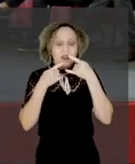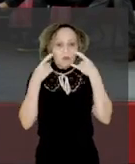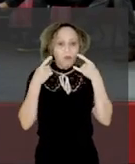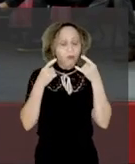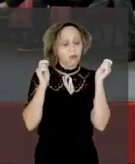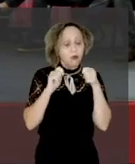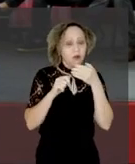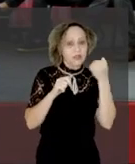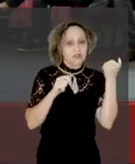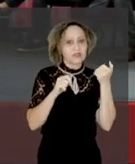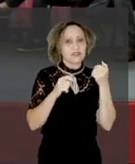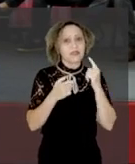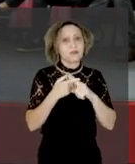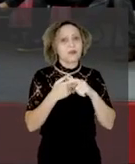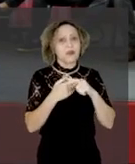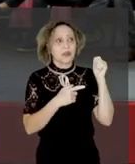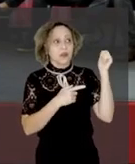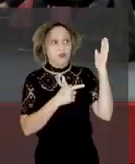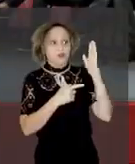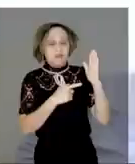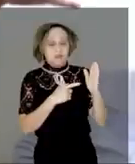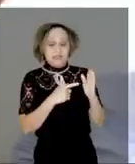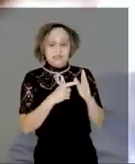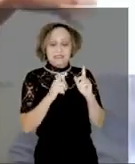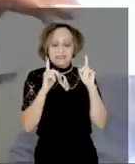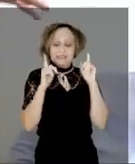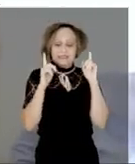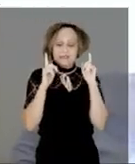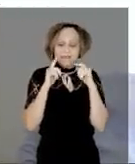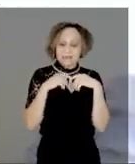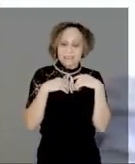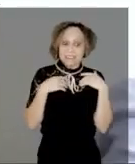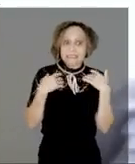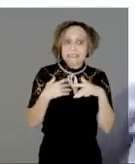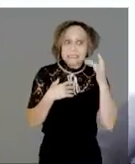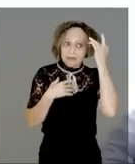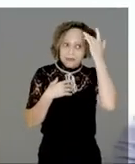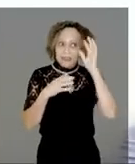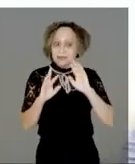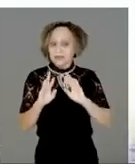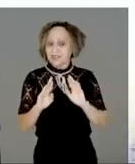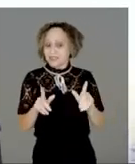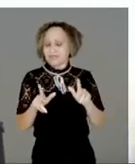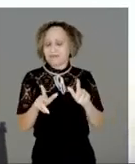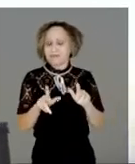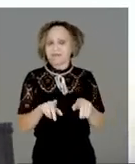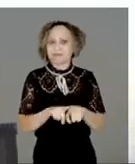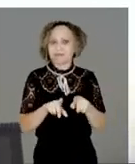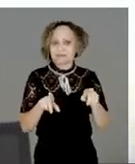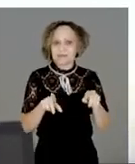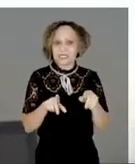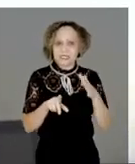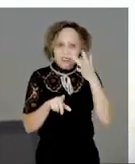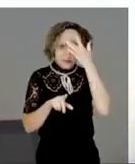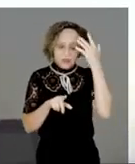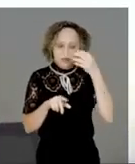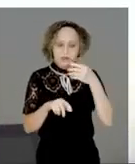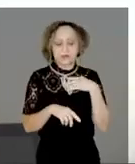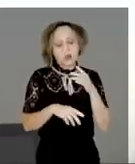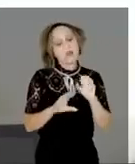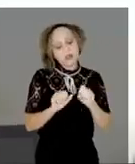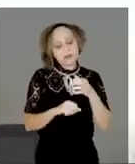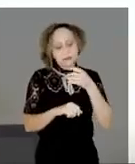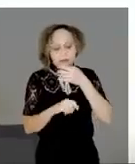memória e refundando em cada terreiro desse Brasil os nossos sonhos e as nossas